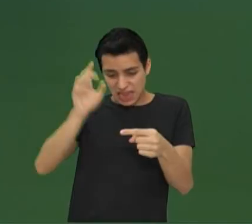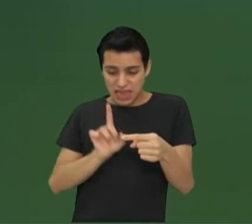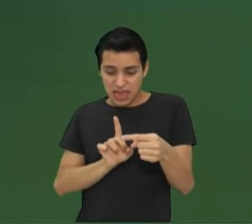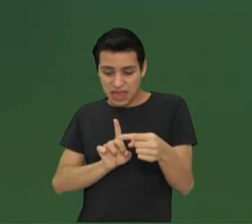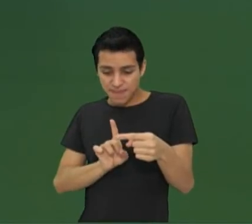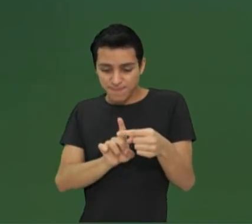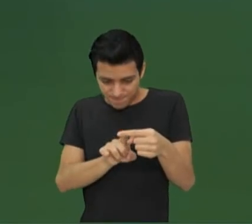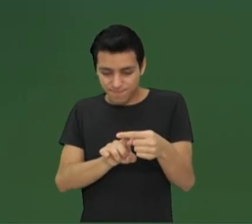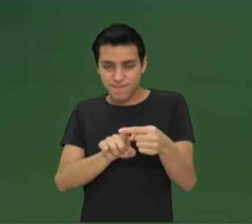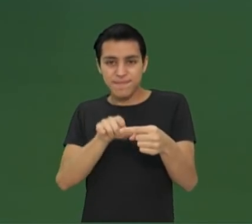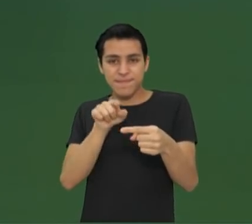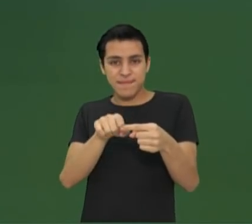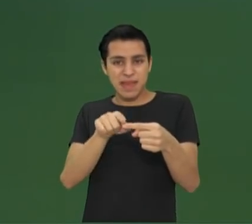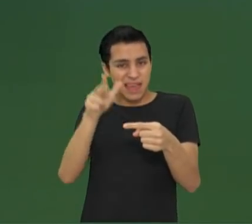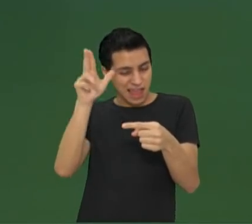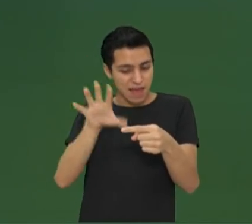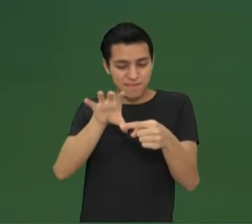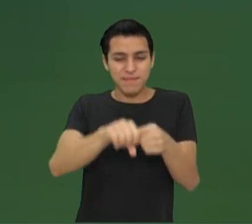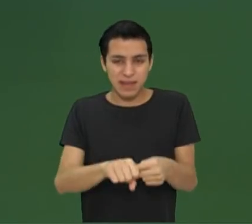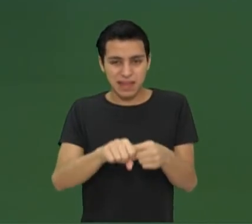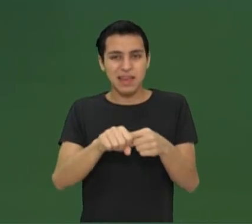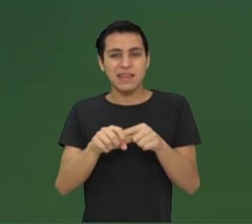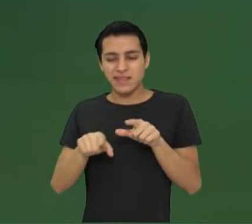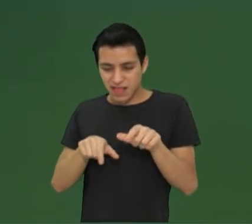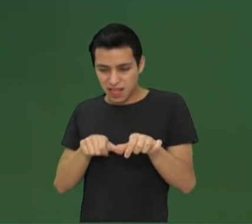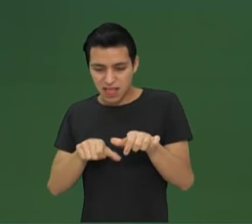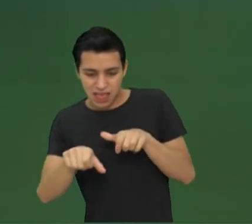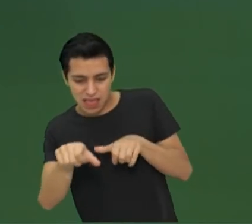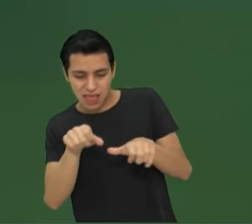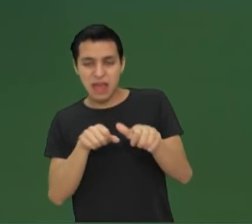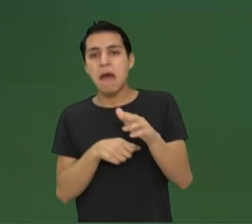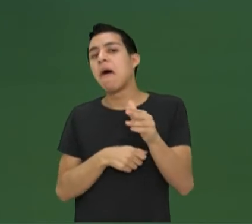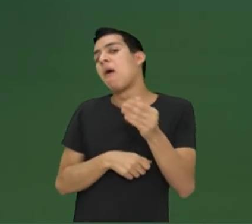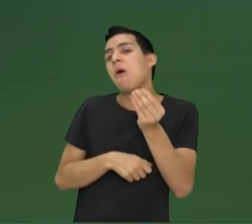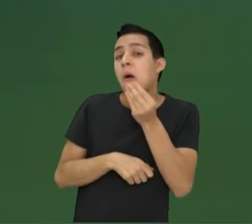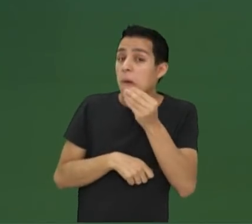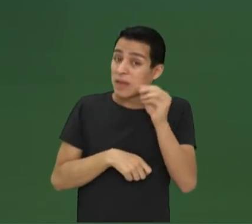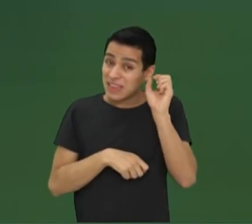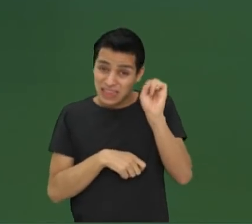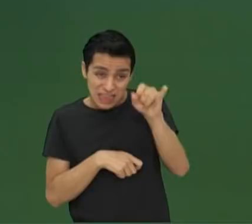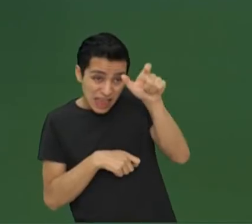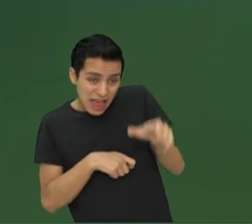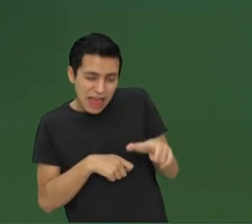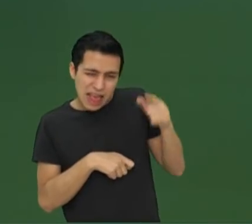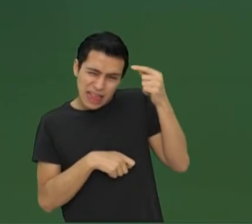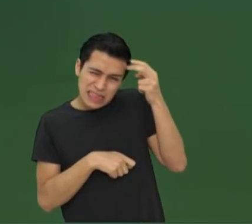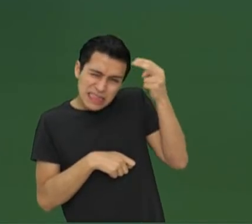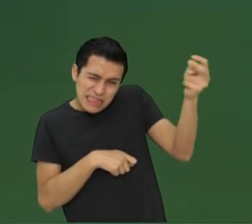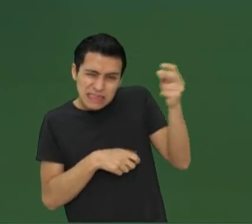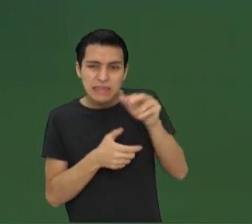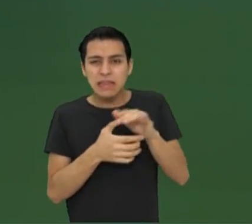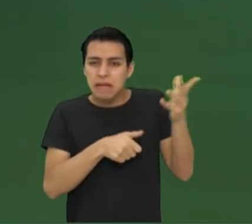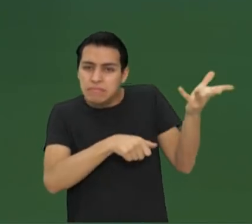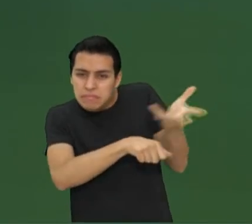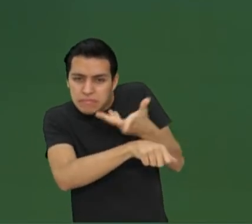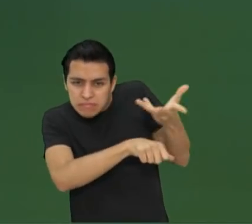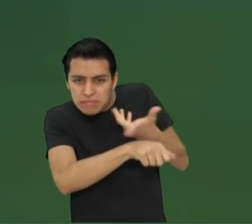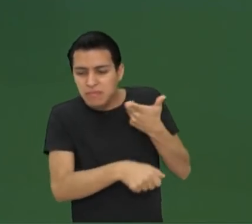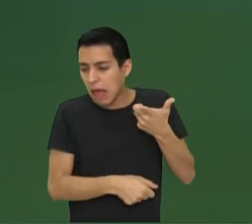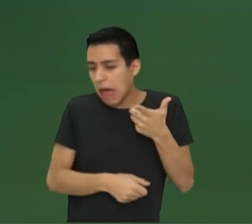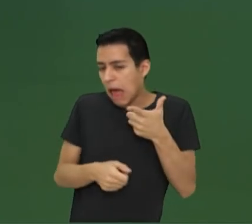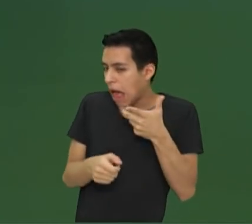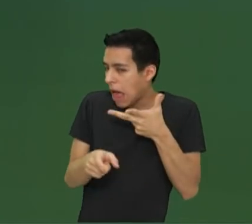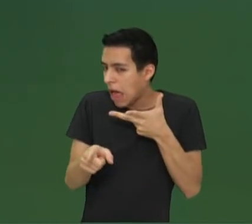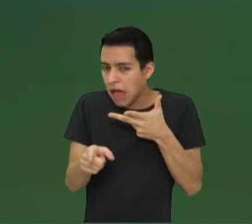entreguei o meu cavalo para ele, mas eu vou capturar a torre. Claro que se teu adversário já tiver uma habilidade, ele não vai capturar o teu cavalo, mas